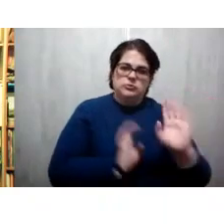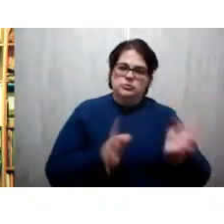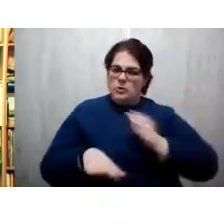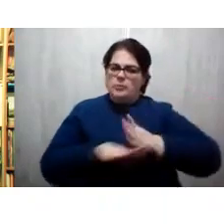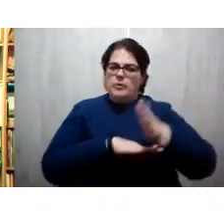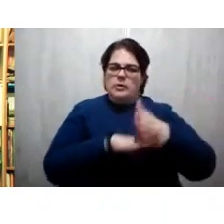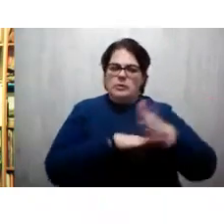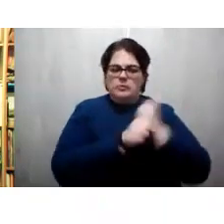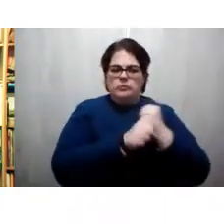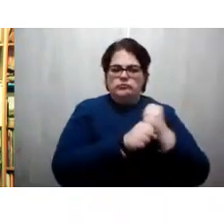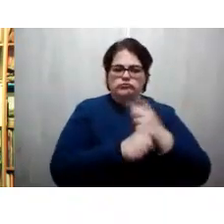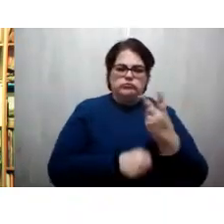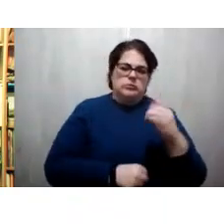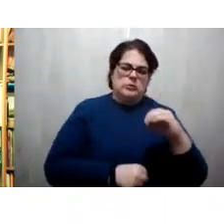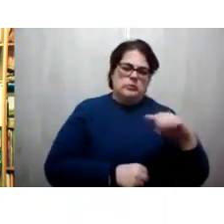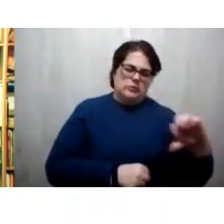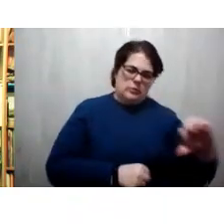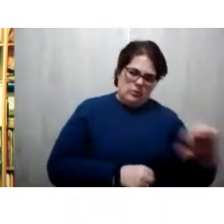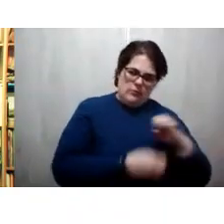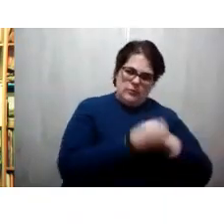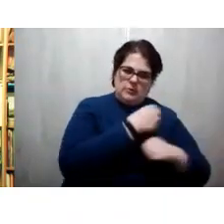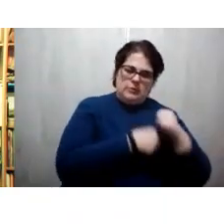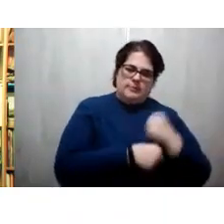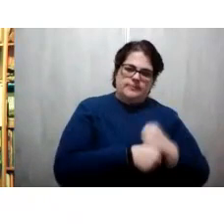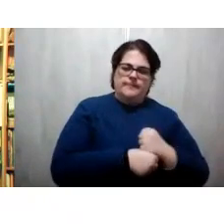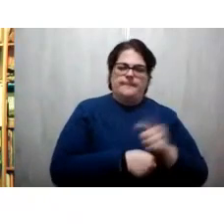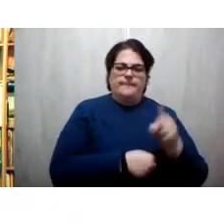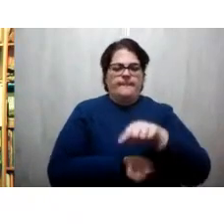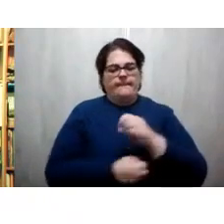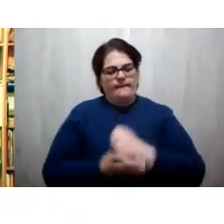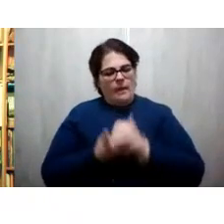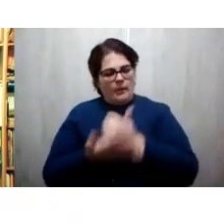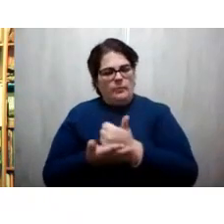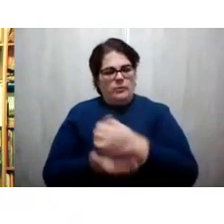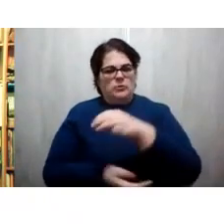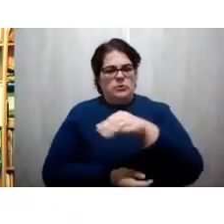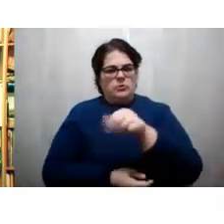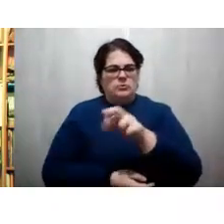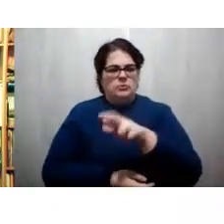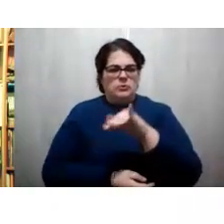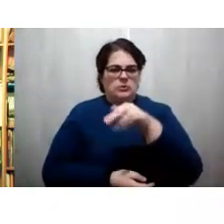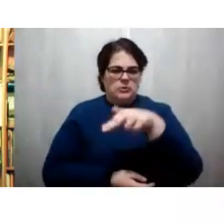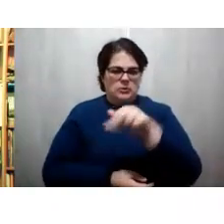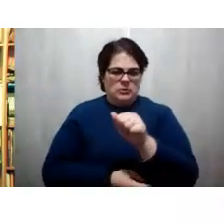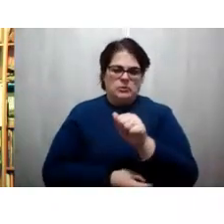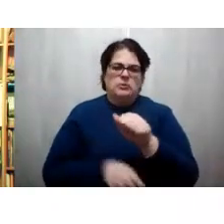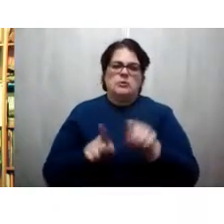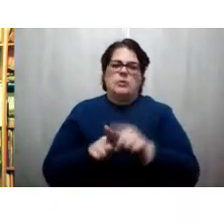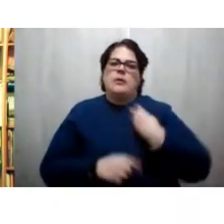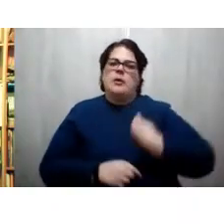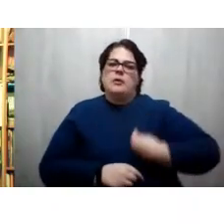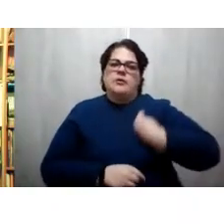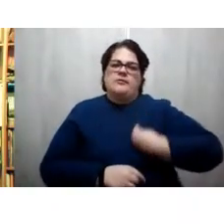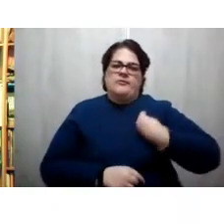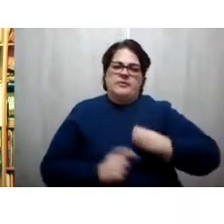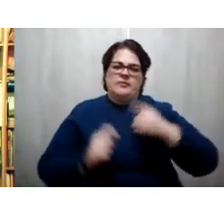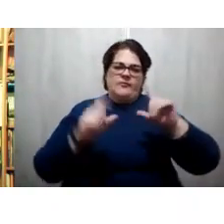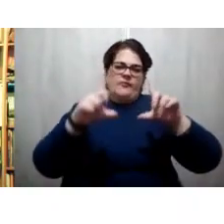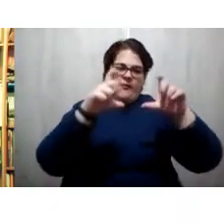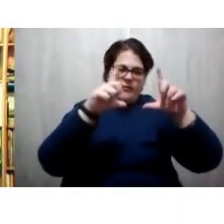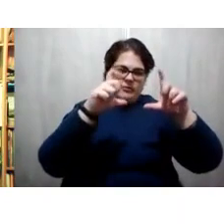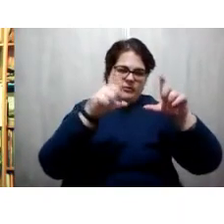em 2019, e o suporte da Marina Gouveia. E também tivemos a presença do nosso fotógrafo,